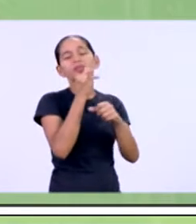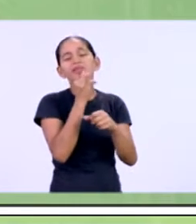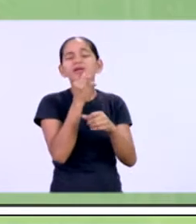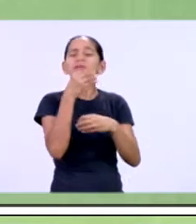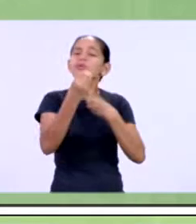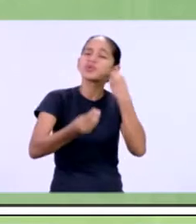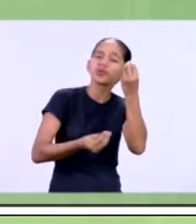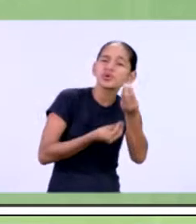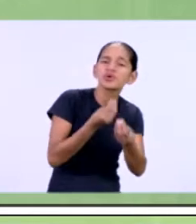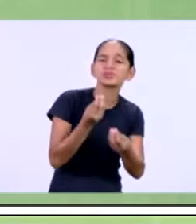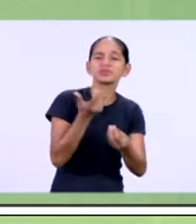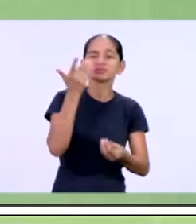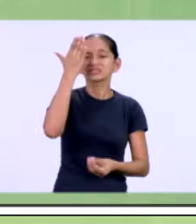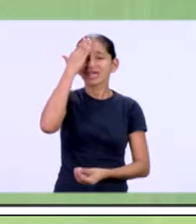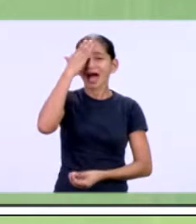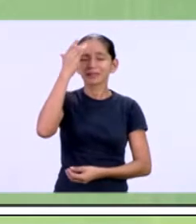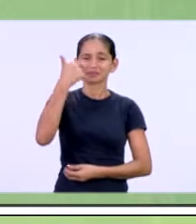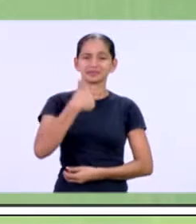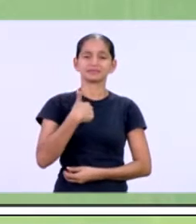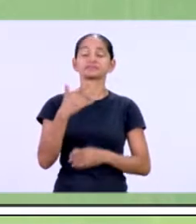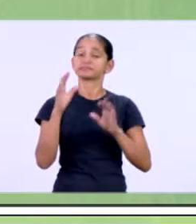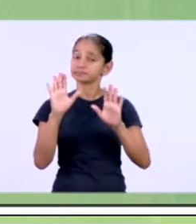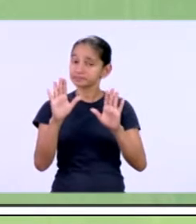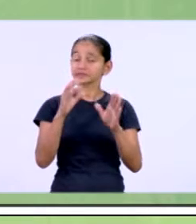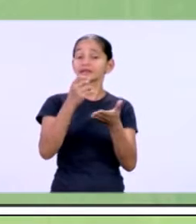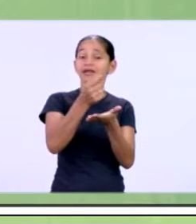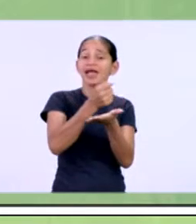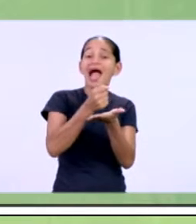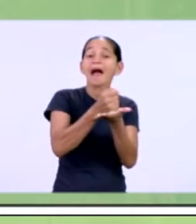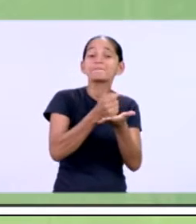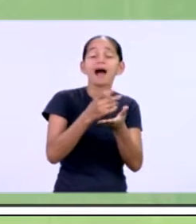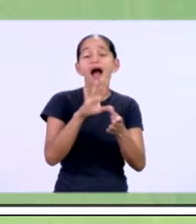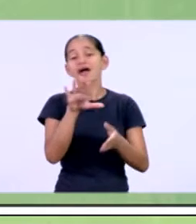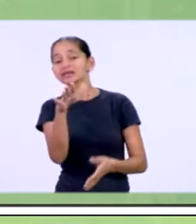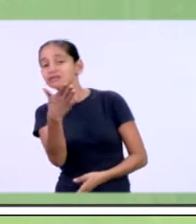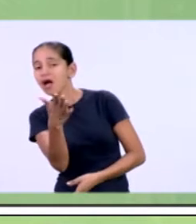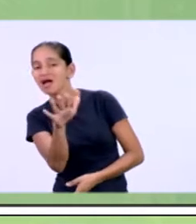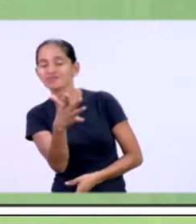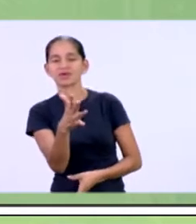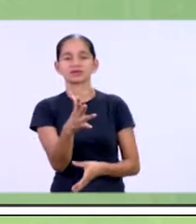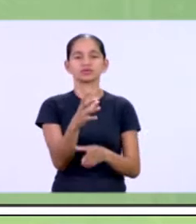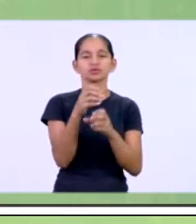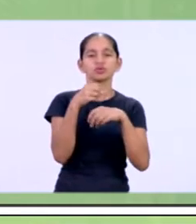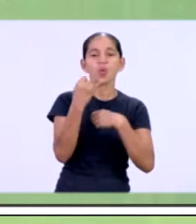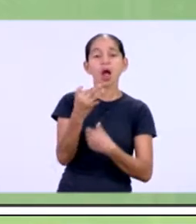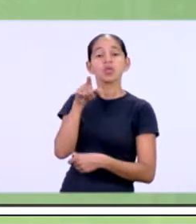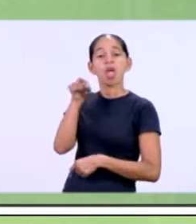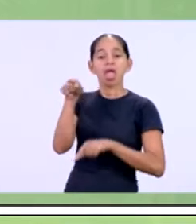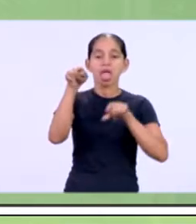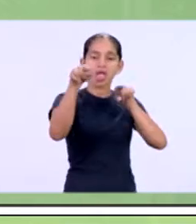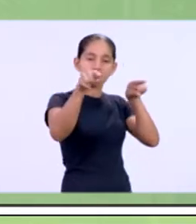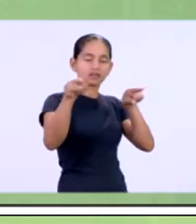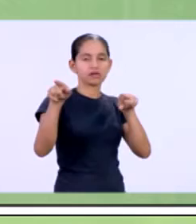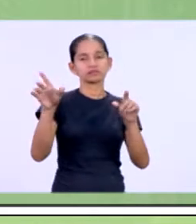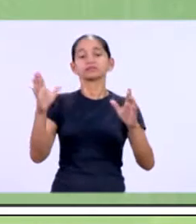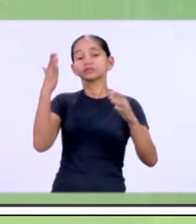gerador. E ele vai servir de base para calcular o valor a ser pago pelo contribuinte.